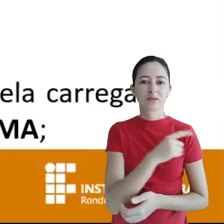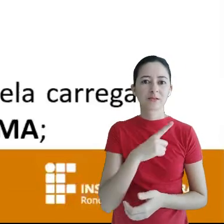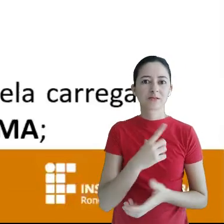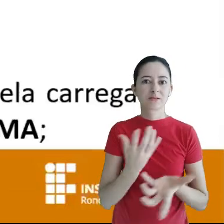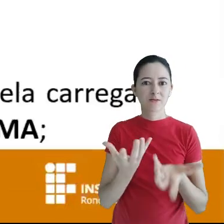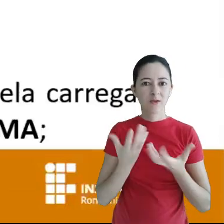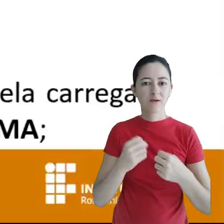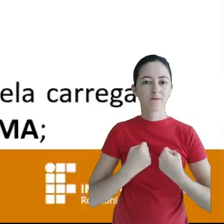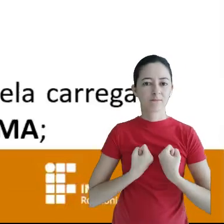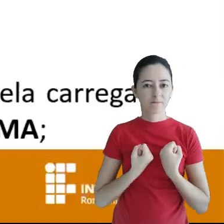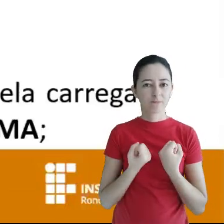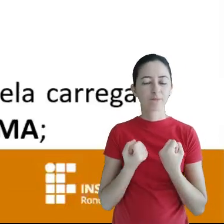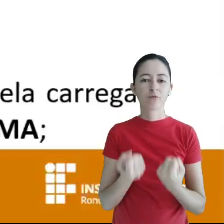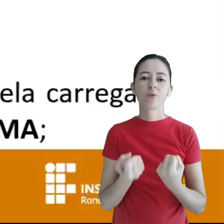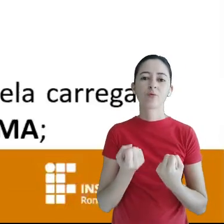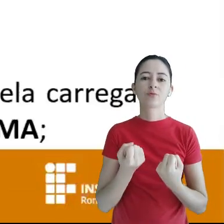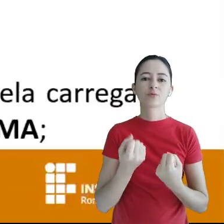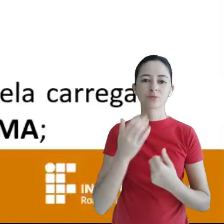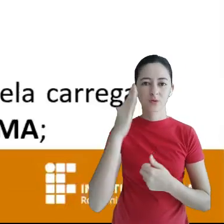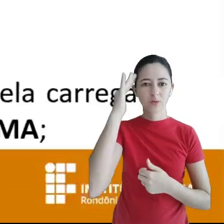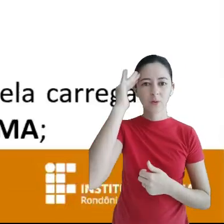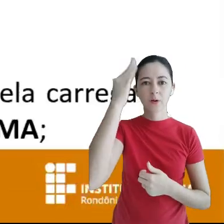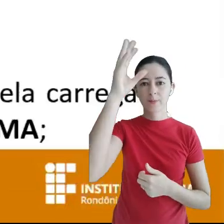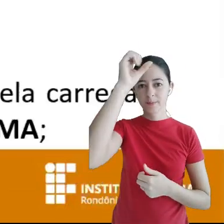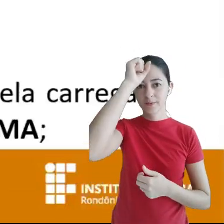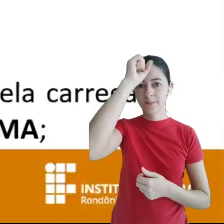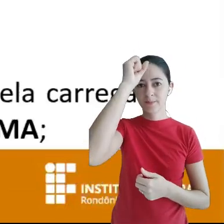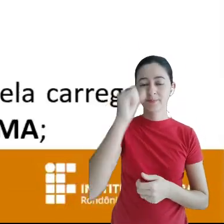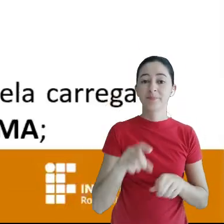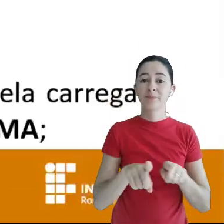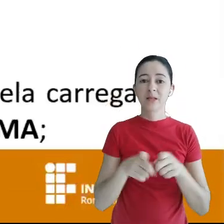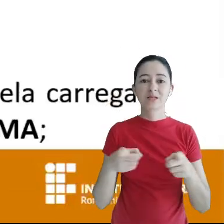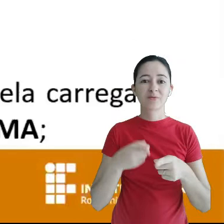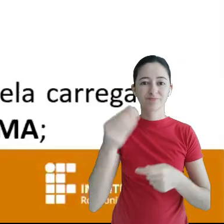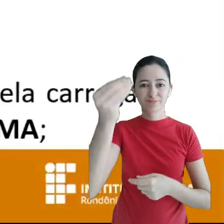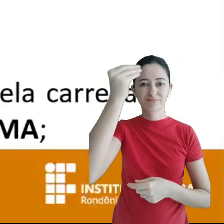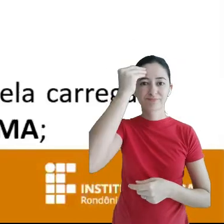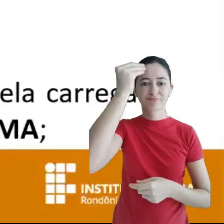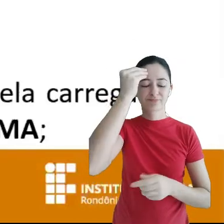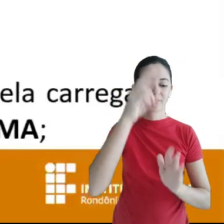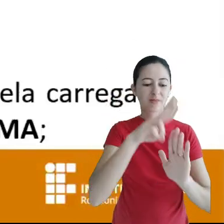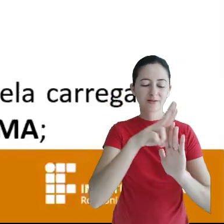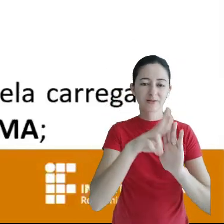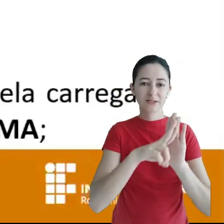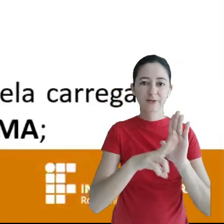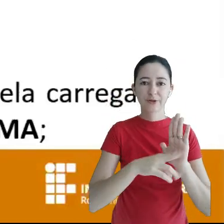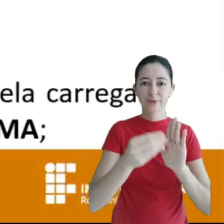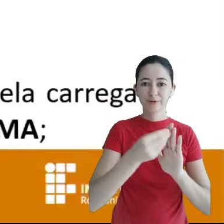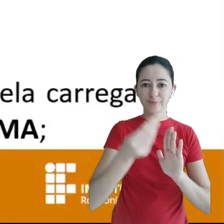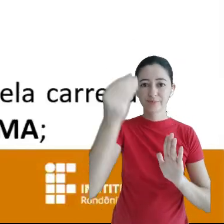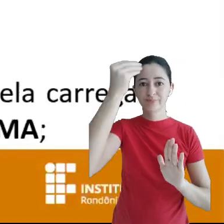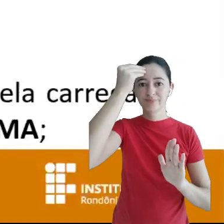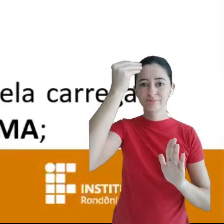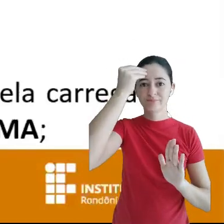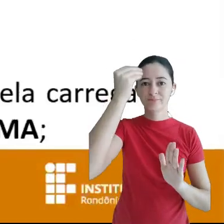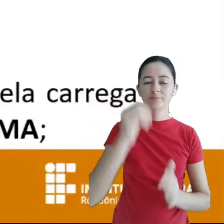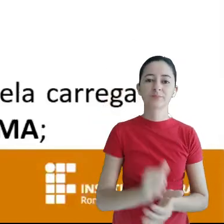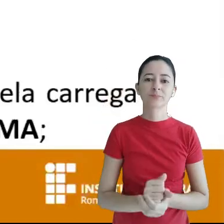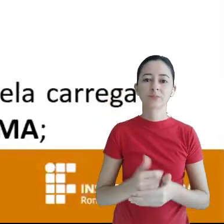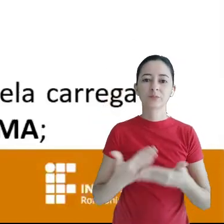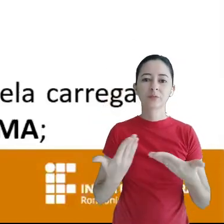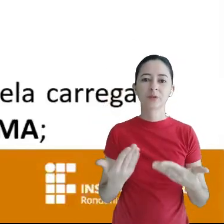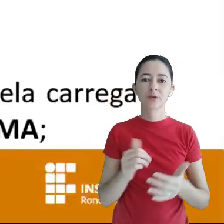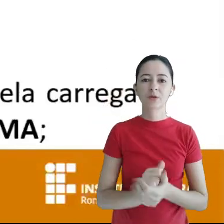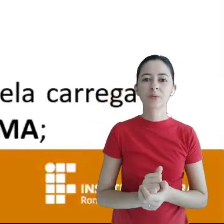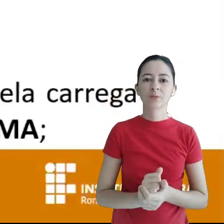quando a galera quer, a galera geralmente aprende legal. Mas é decoreba, tem que decorar as regrinhas, tá? Então,